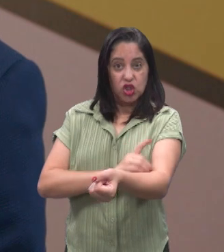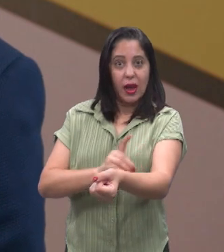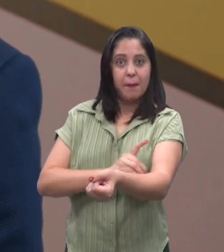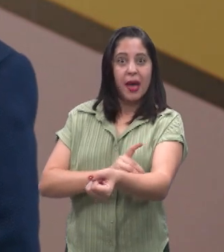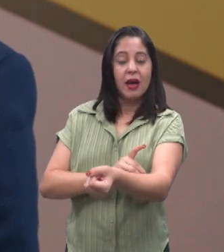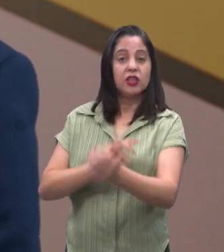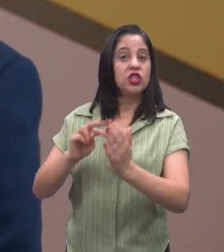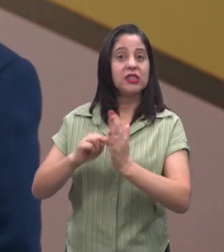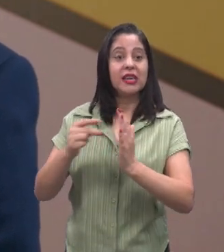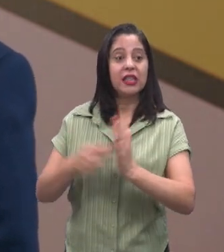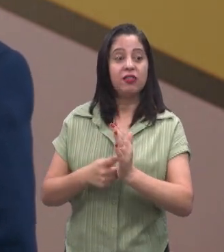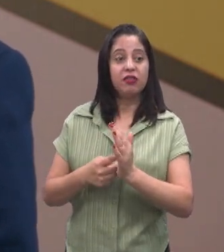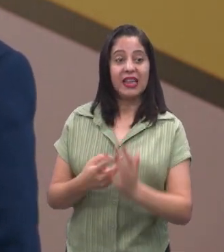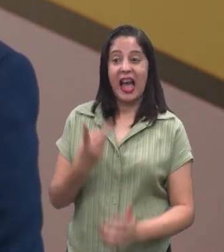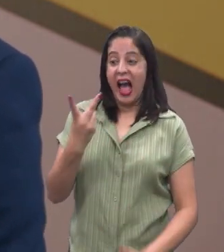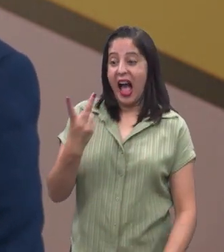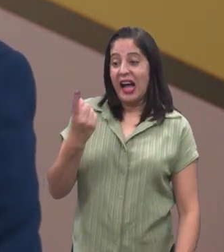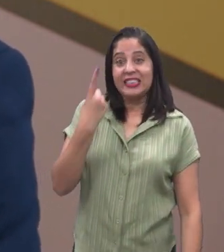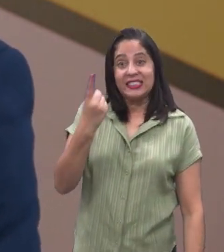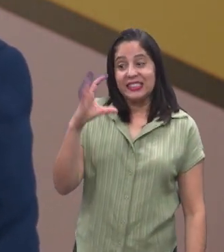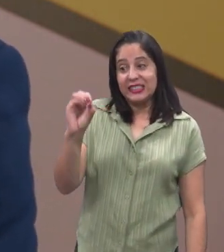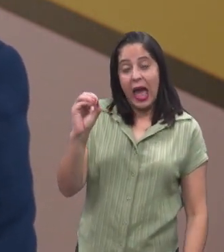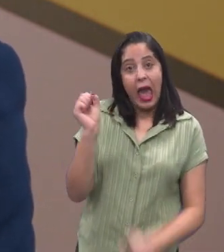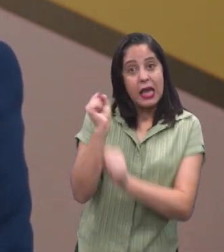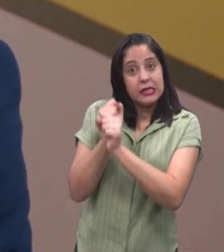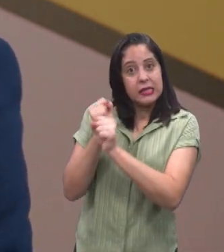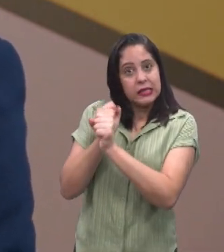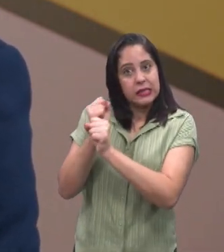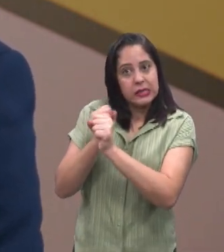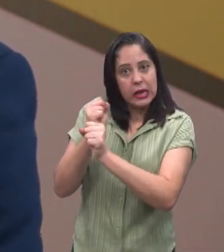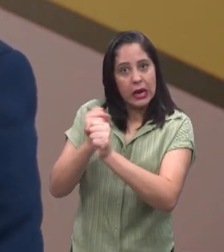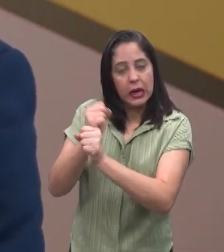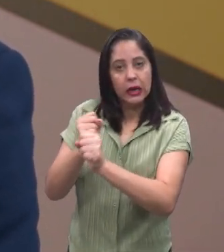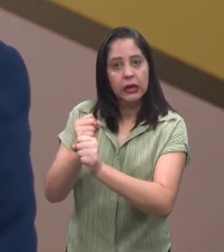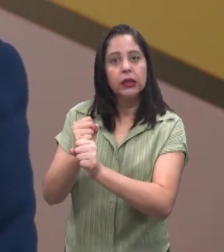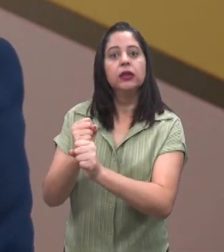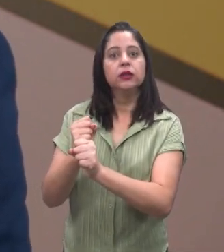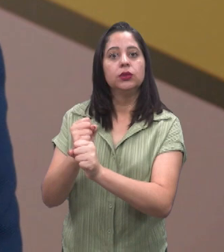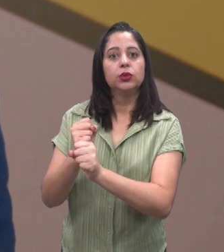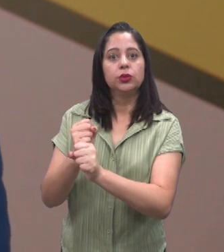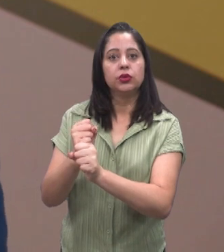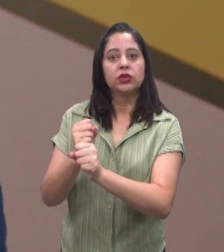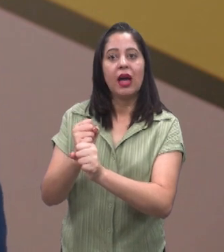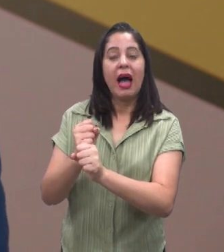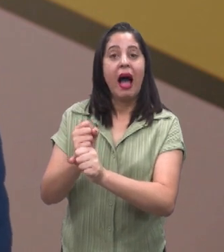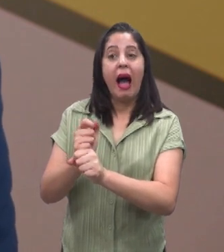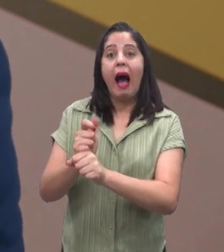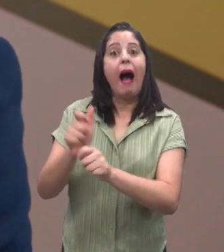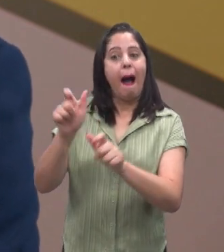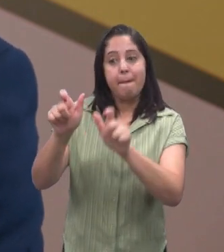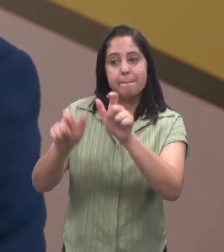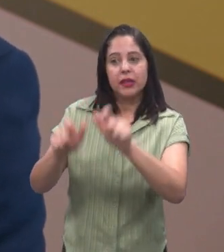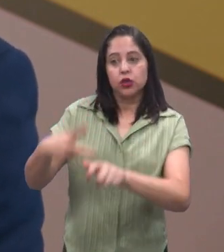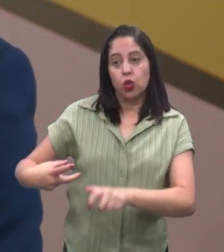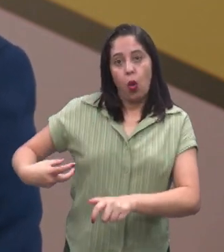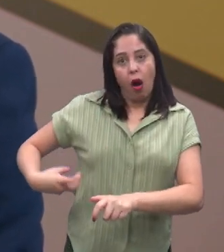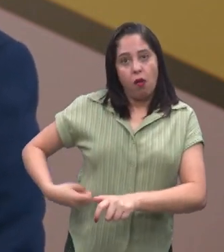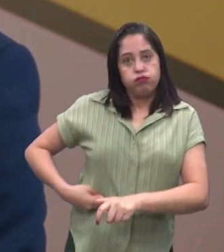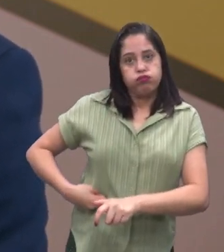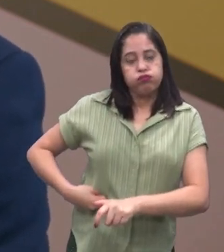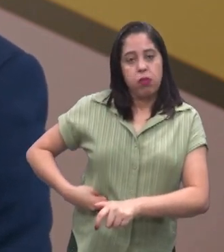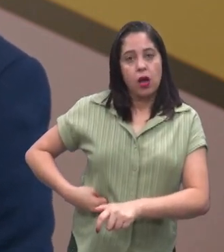ficou uma década ou mais já exposta a níveis alterados tanto de insulina quanto de glicose.